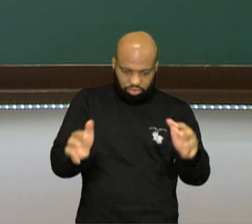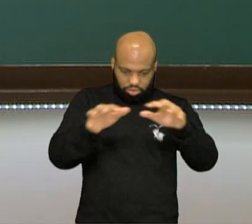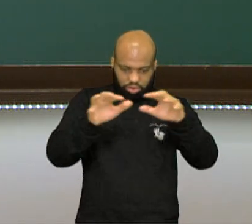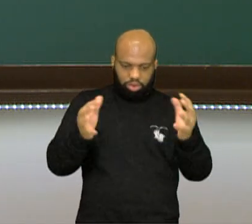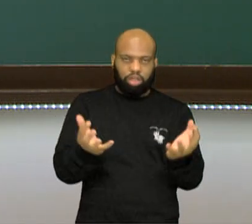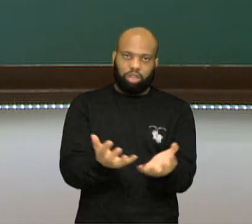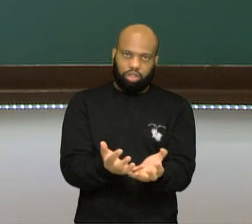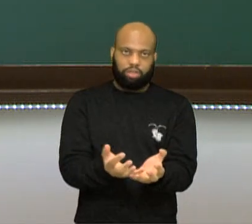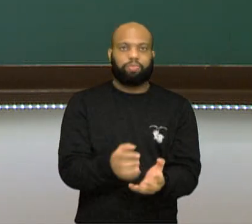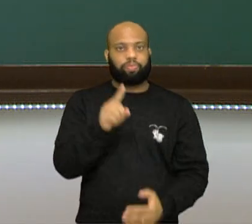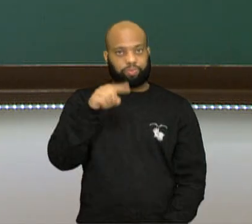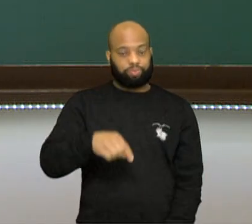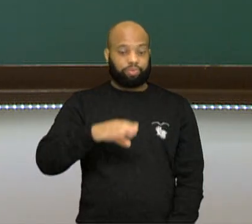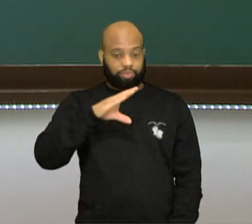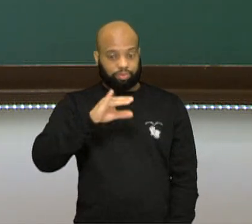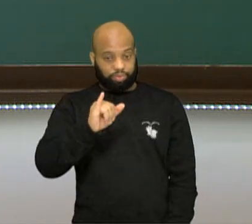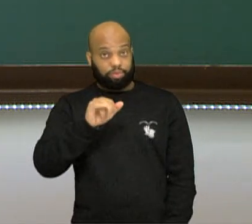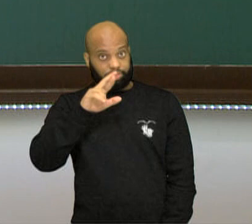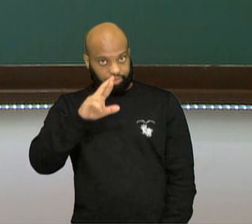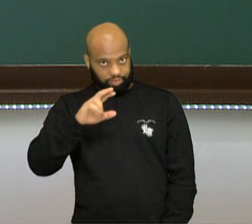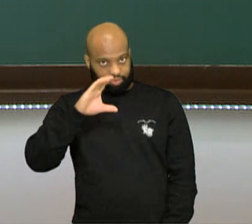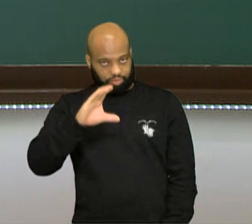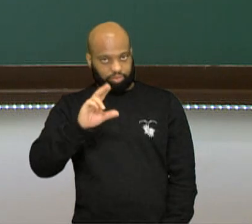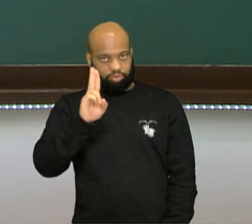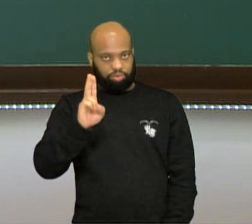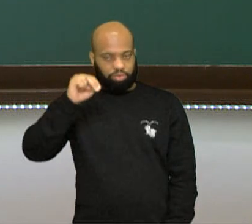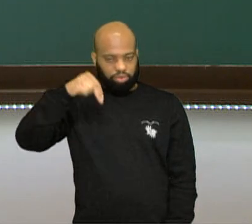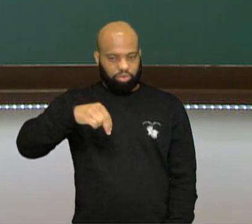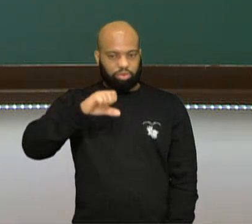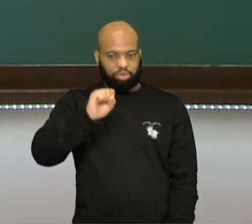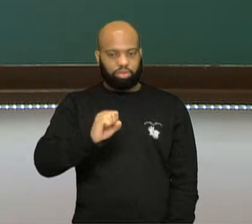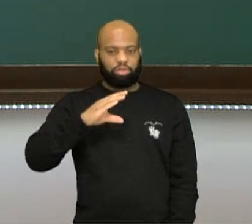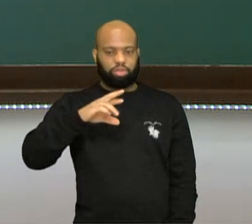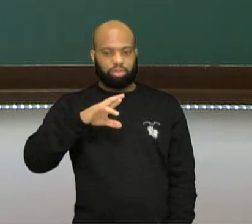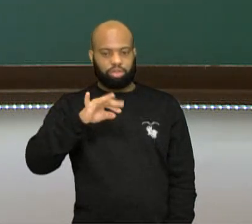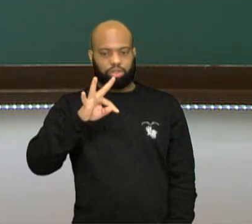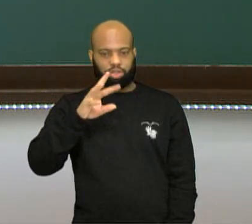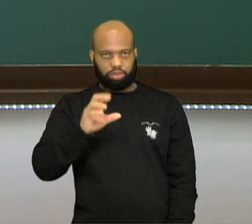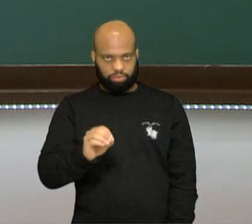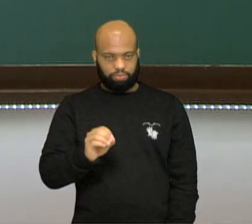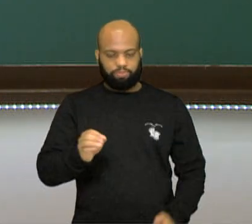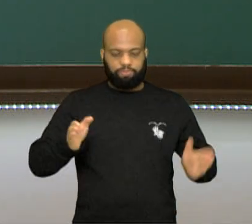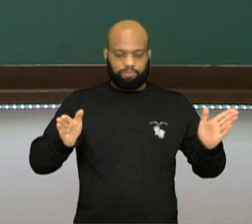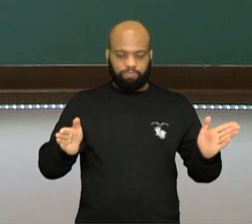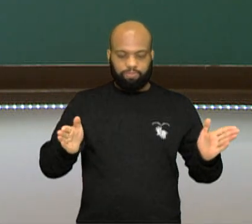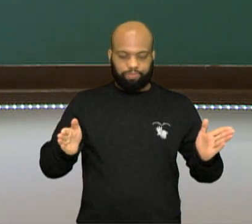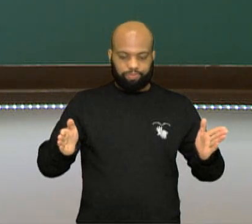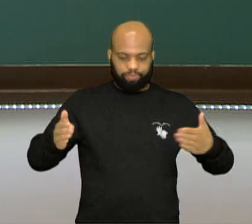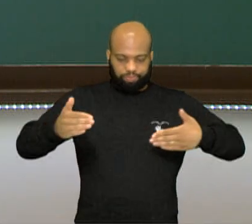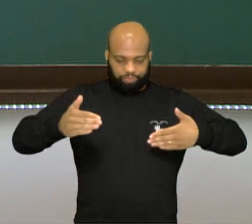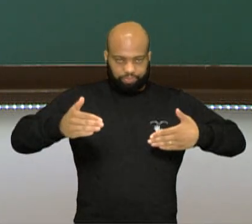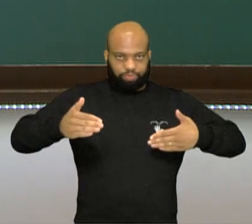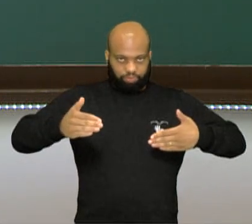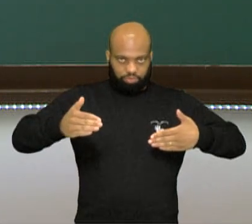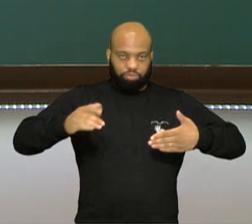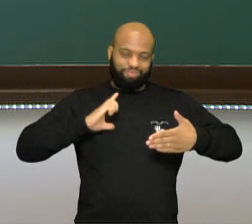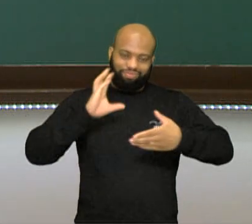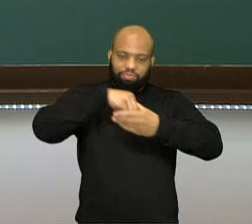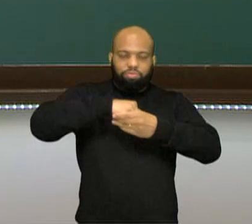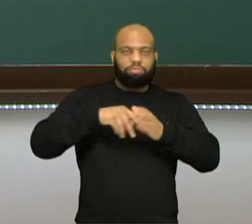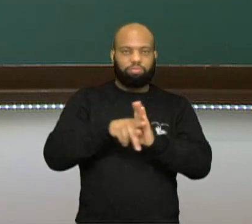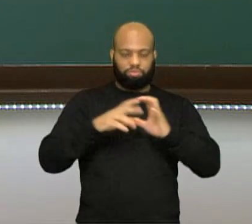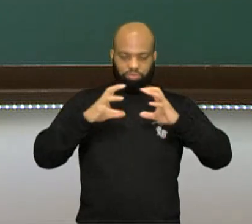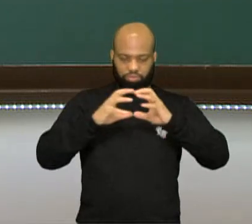circunscrita ao cubo, ou seja, vai acontecer o contrário, os lados do cubo estariam aproximando da